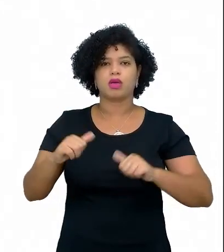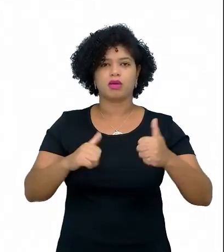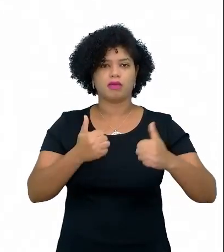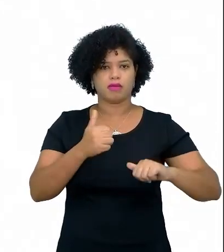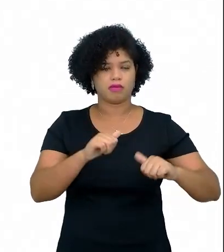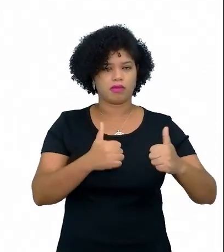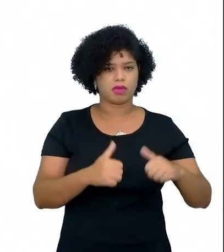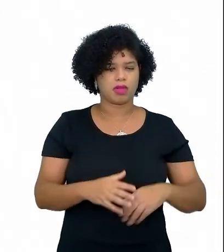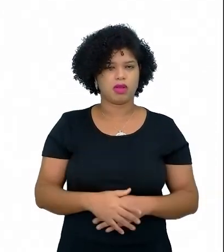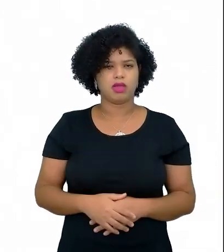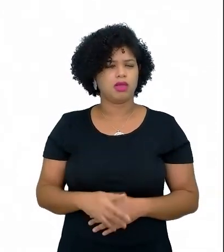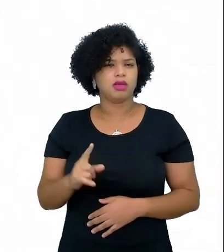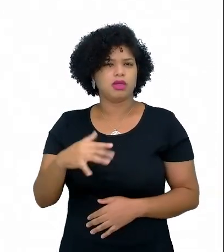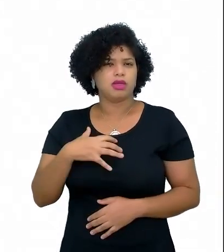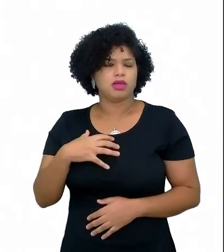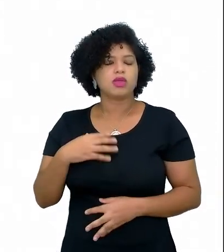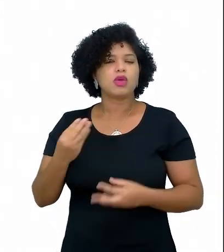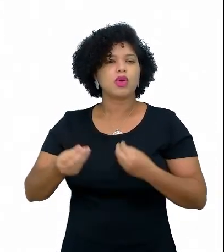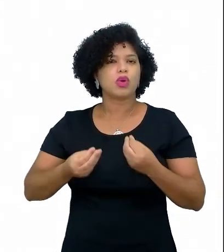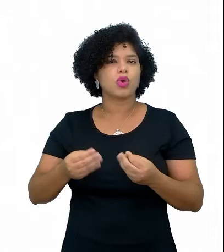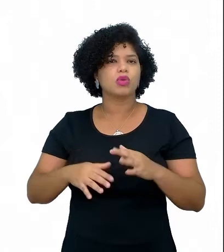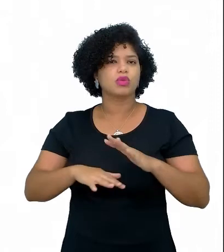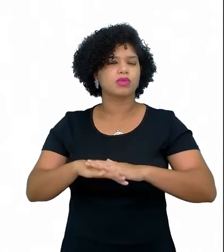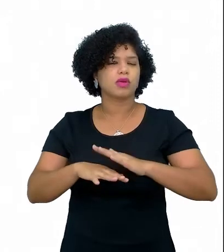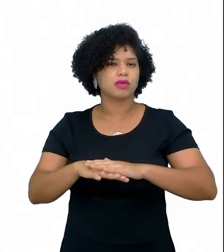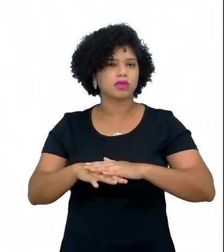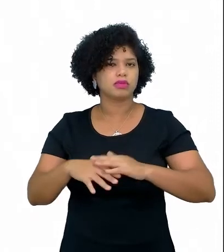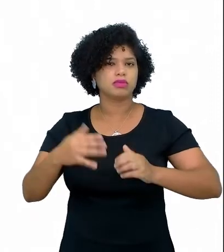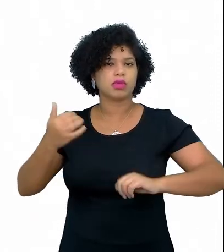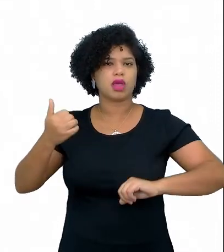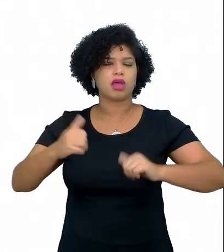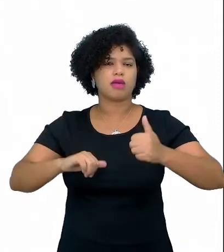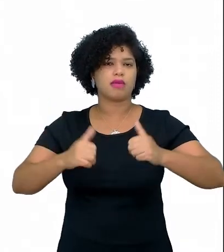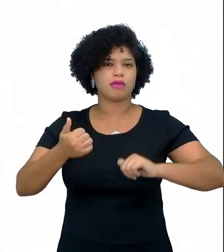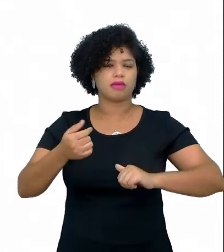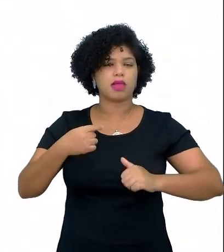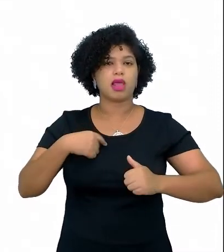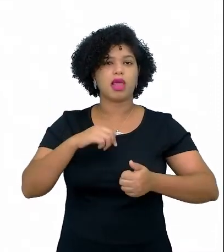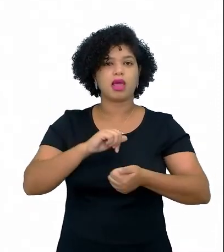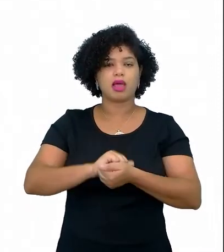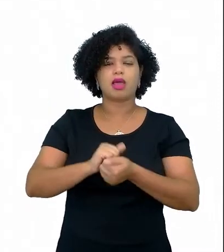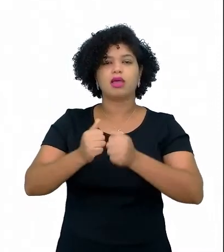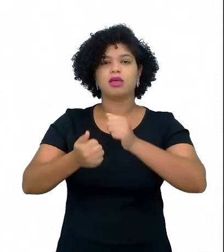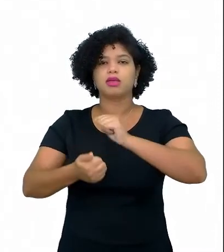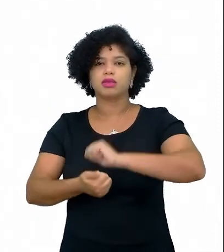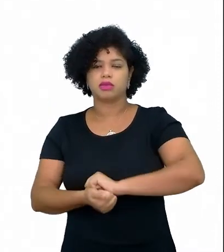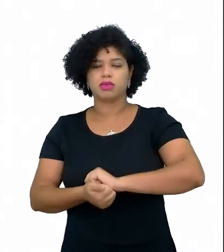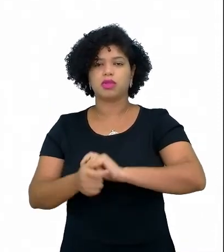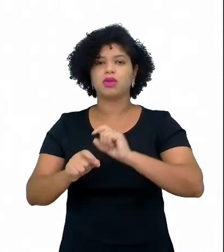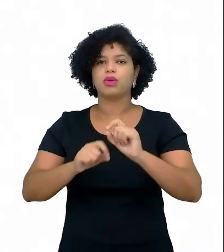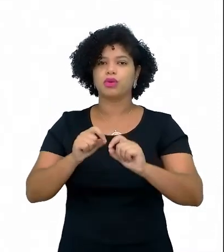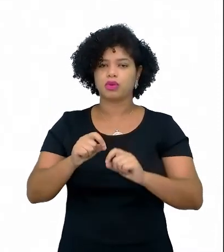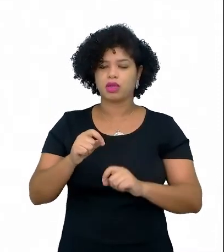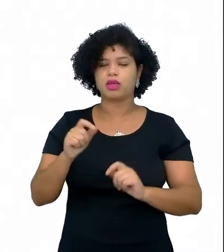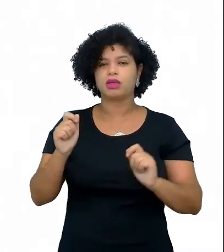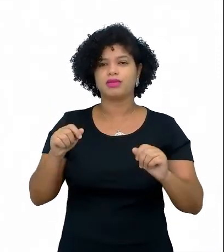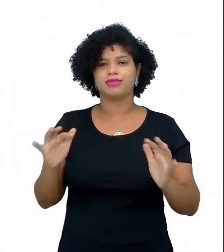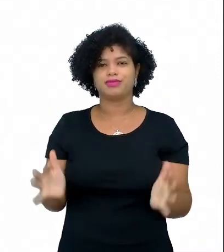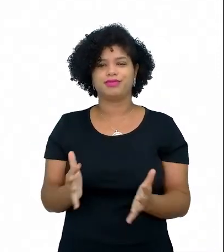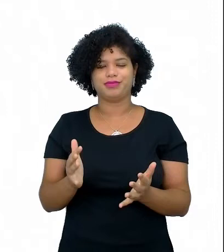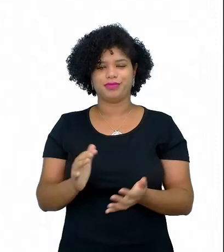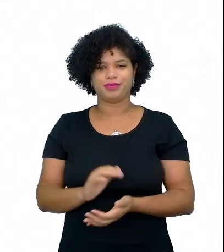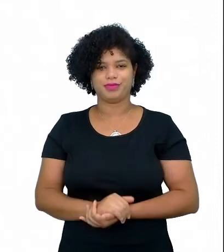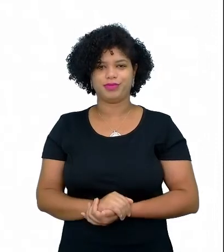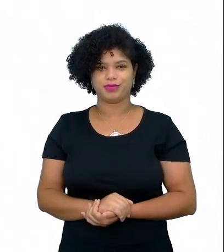que eu avalio isso, né? Como que eu faço essa avaliação? Quais são as avaliações que eu devo estar utilizando para a gente poder trabalhar dessa forma?